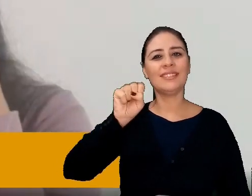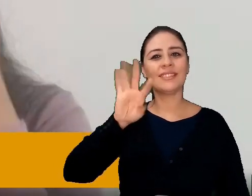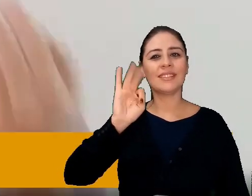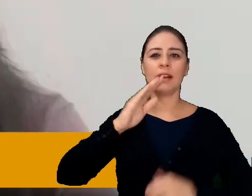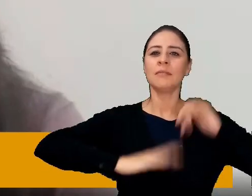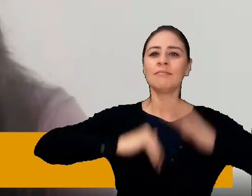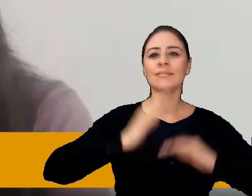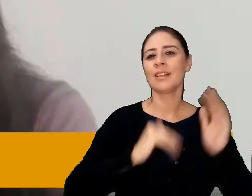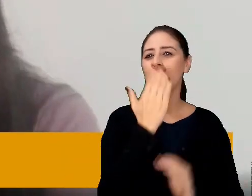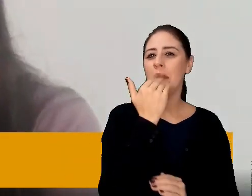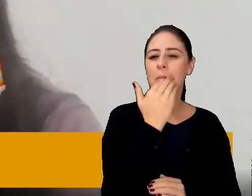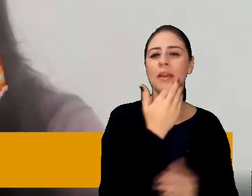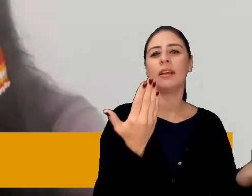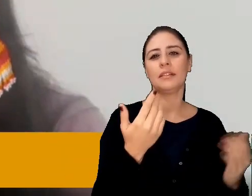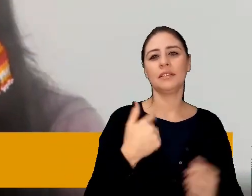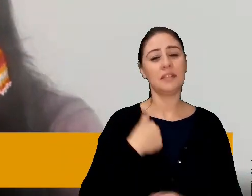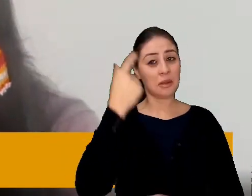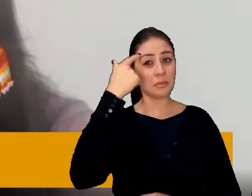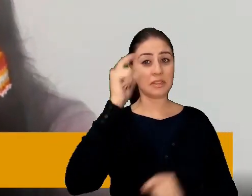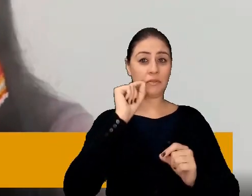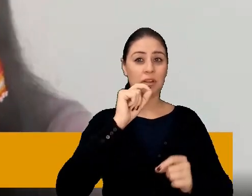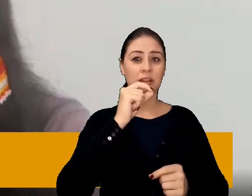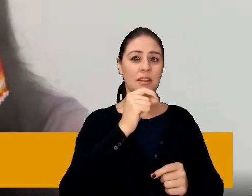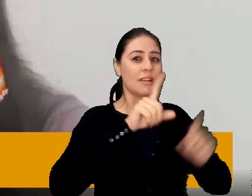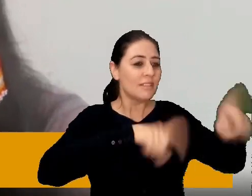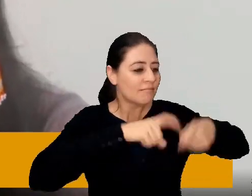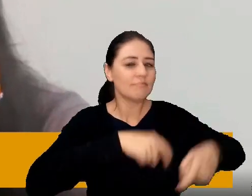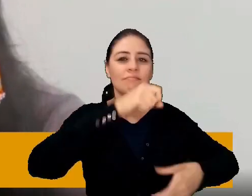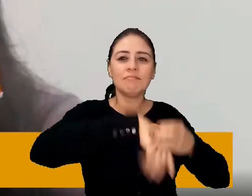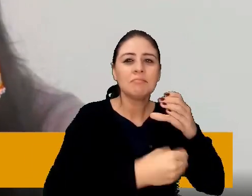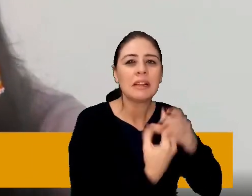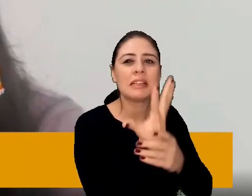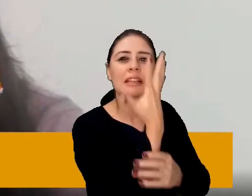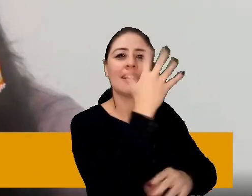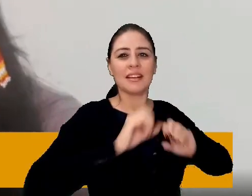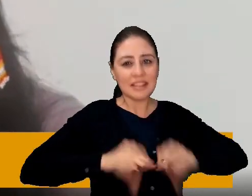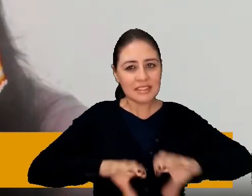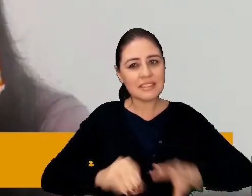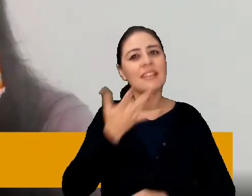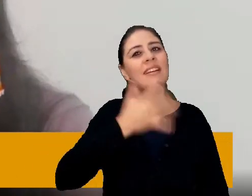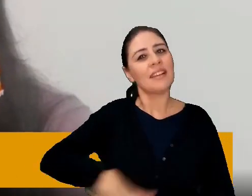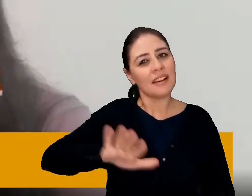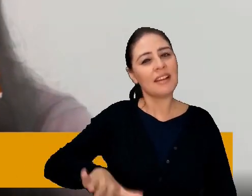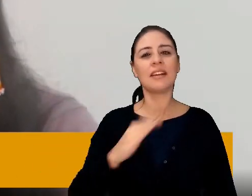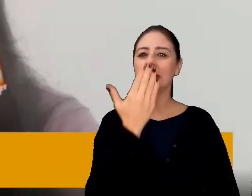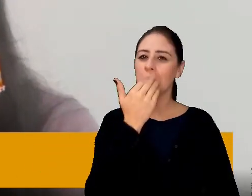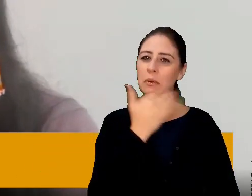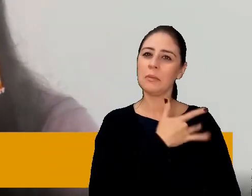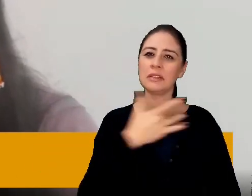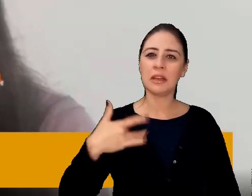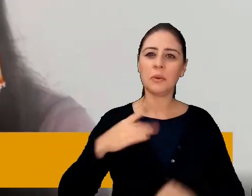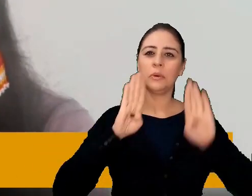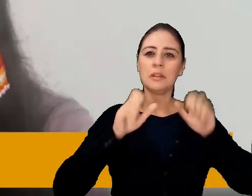uma ideia que arar a terra, plantar, ensinar as crianças que é possível comer um alimento bom e de